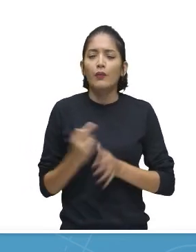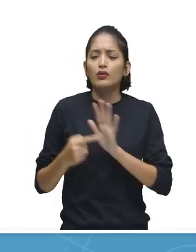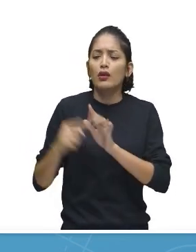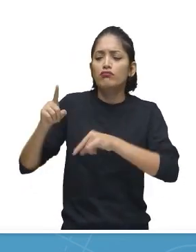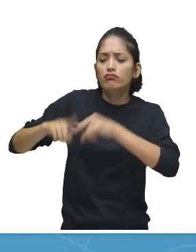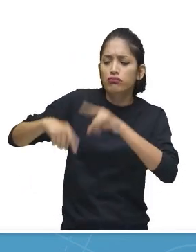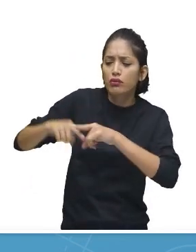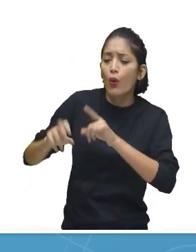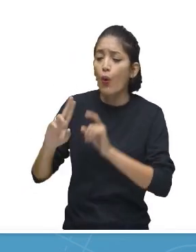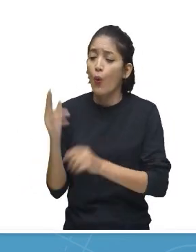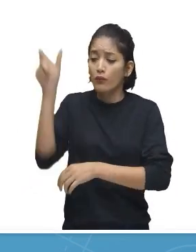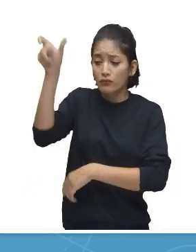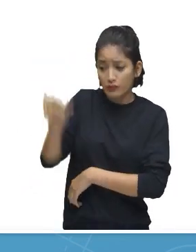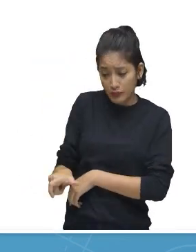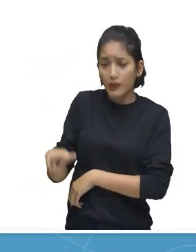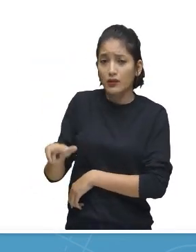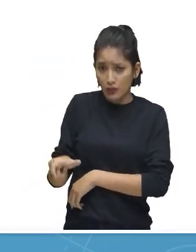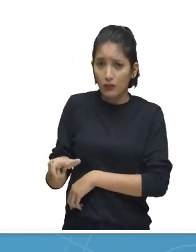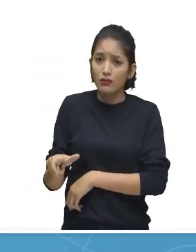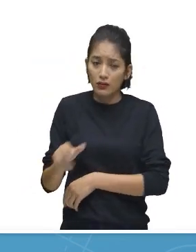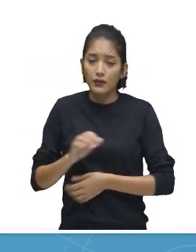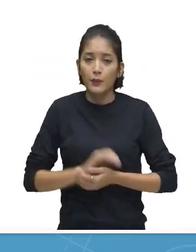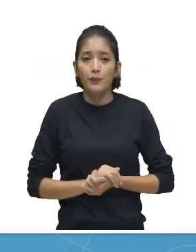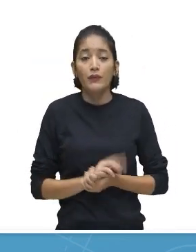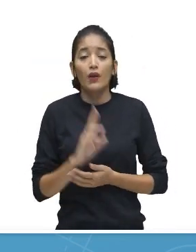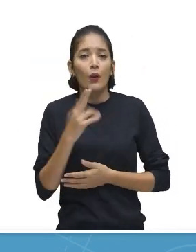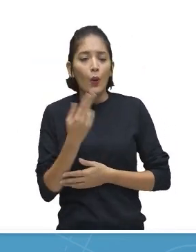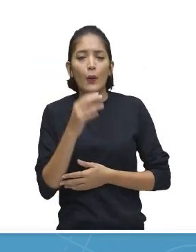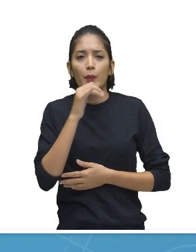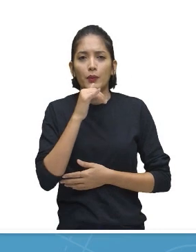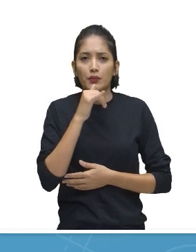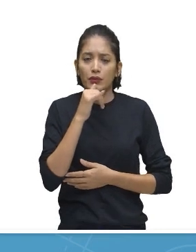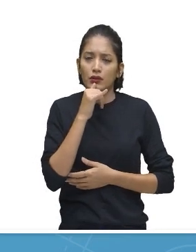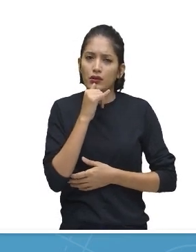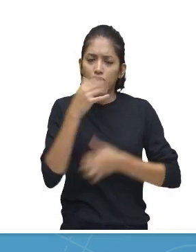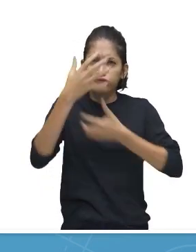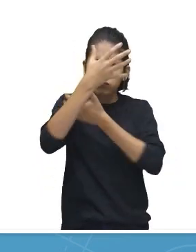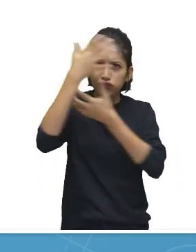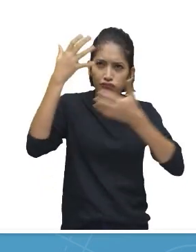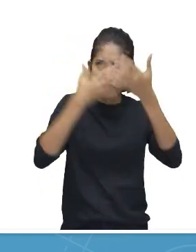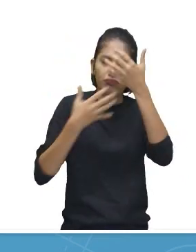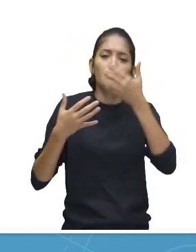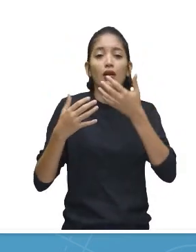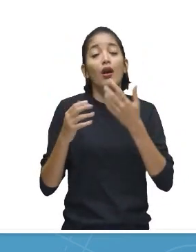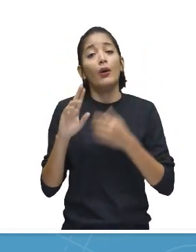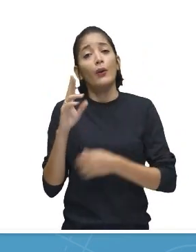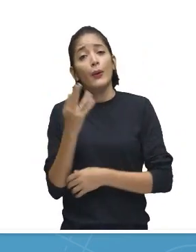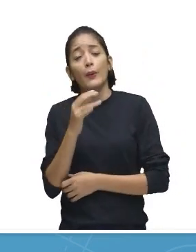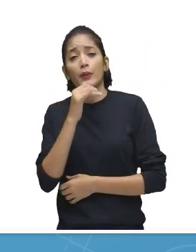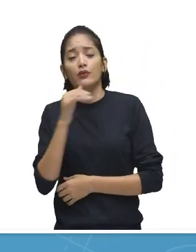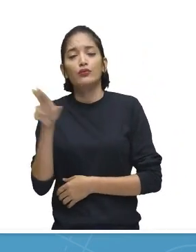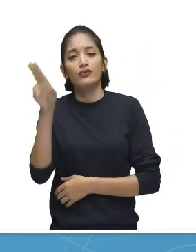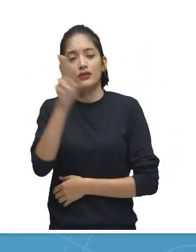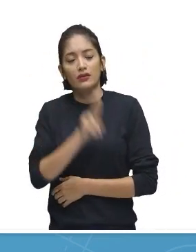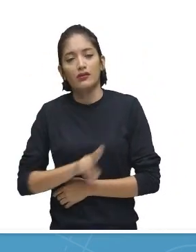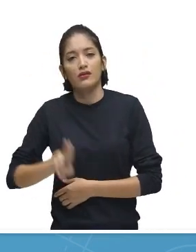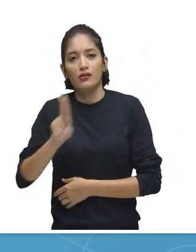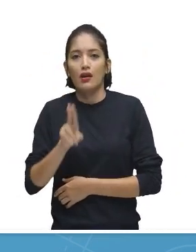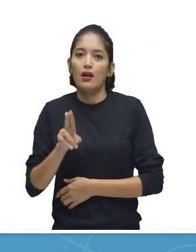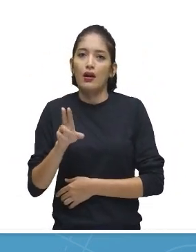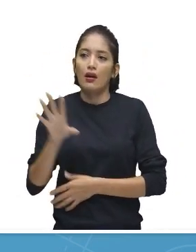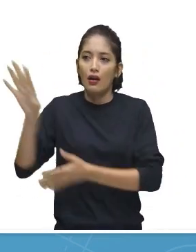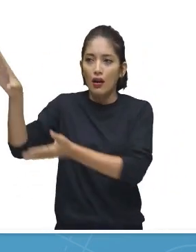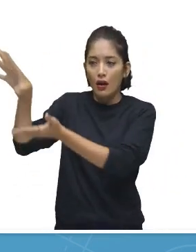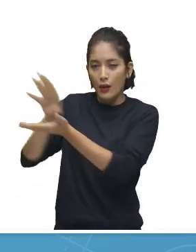ou as pessoas, que é chamado cesaniana, ou vocês vão fragmentar ali a obra, ou então vão utilizar a colagem,